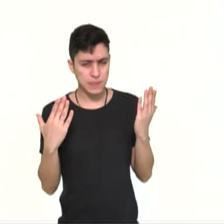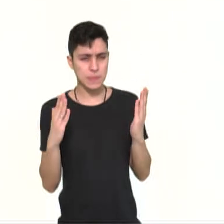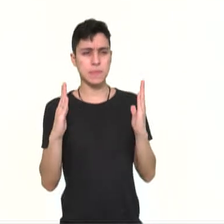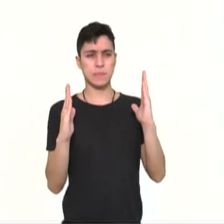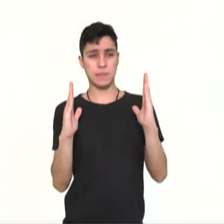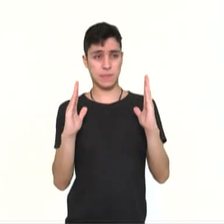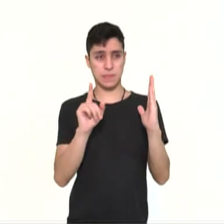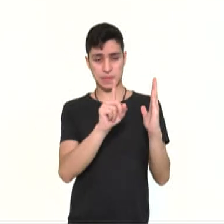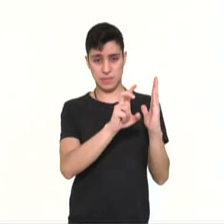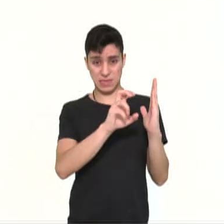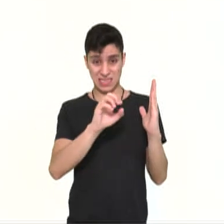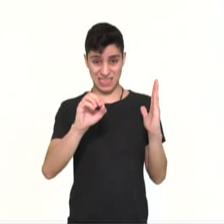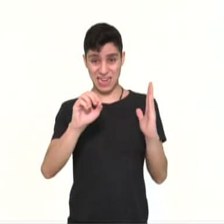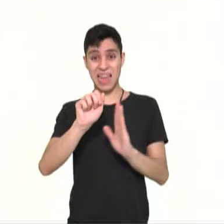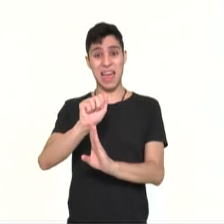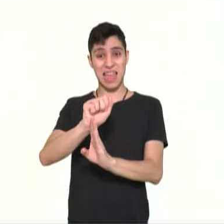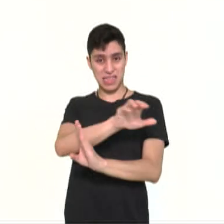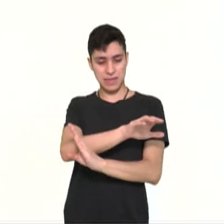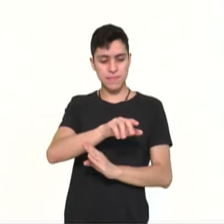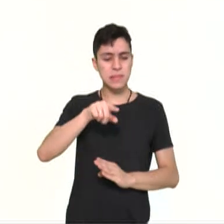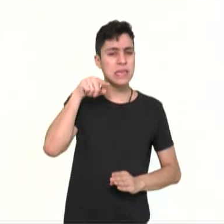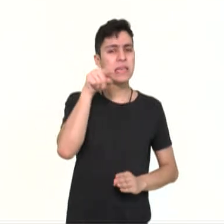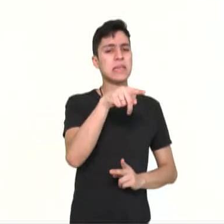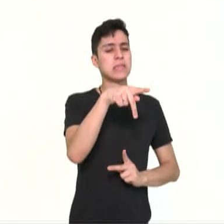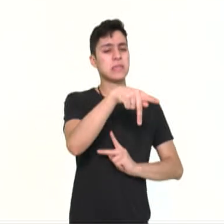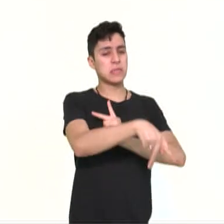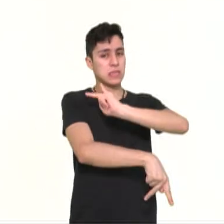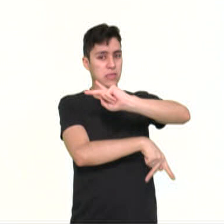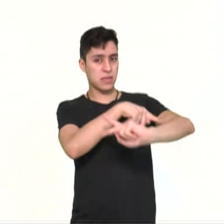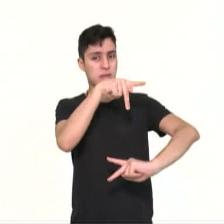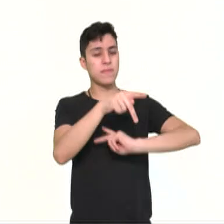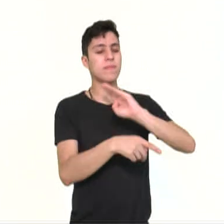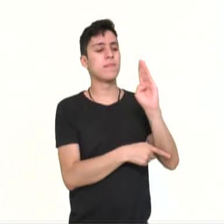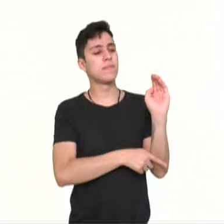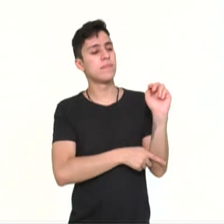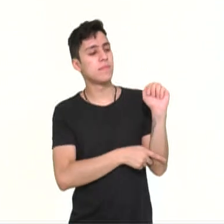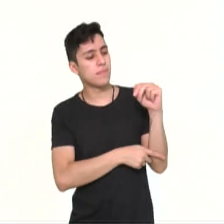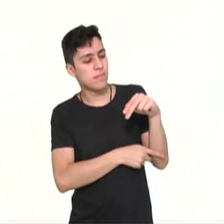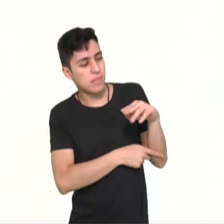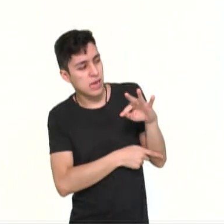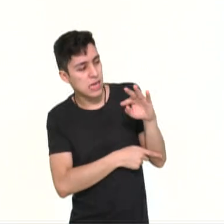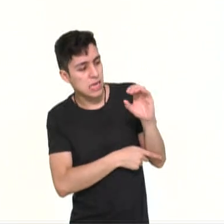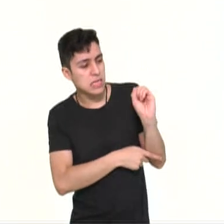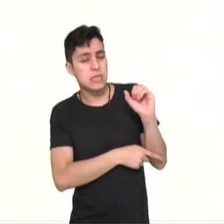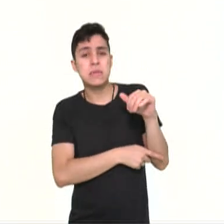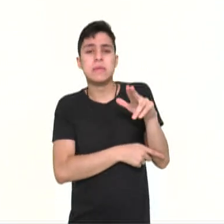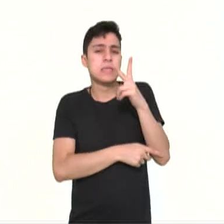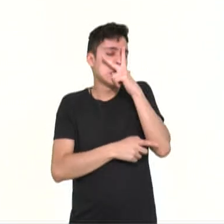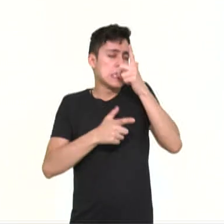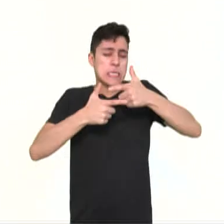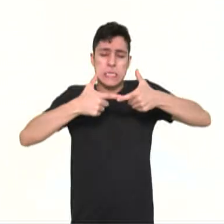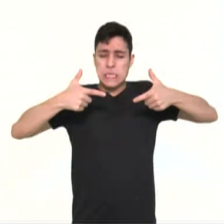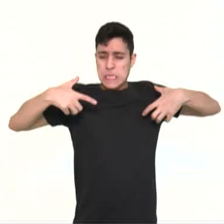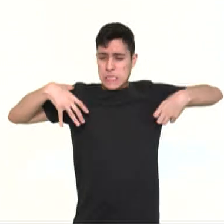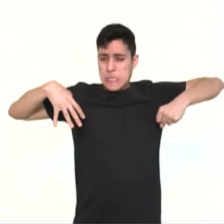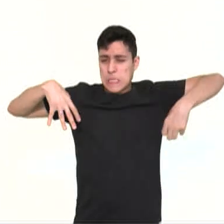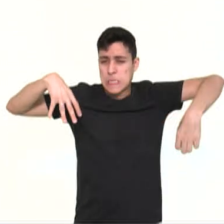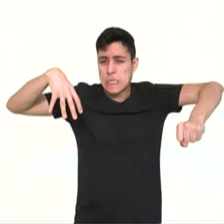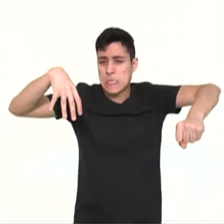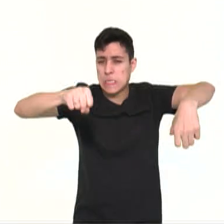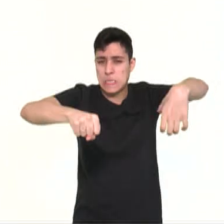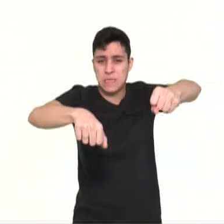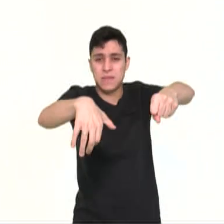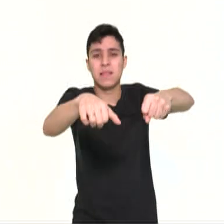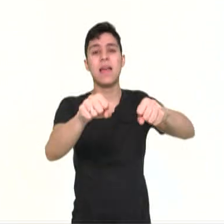1500 a.C., os bantus eles vão realizar uma das maiores expansões territoriais que vão rolar ali no